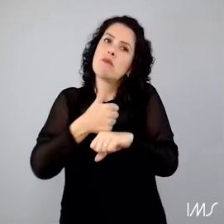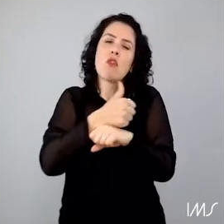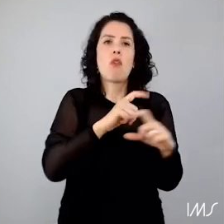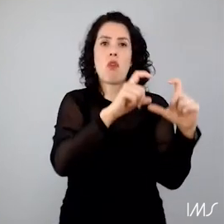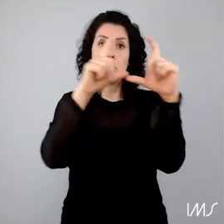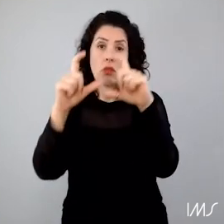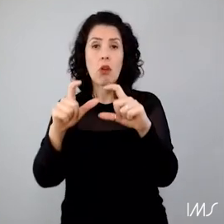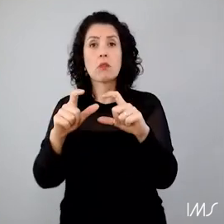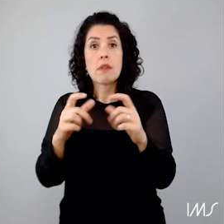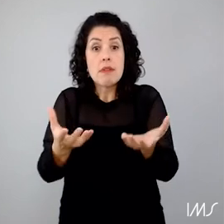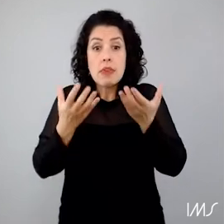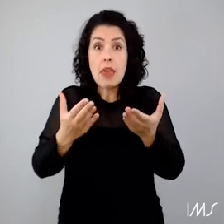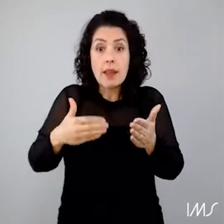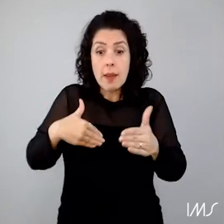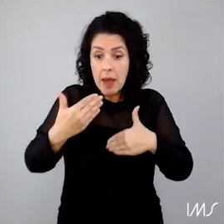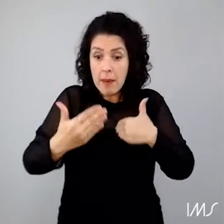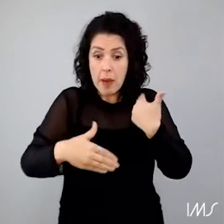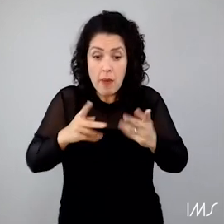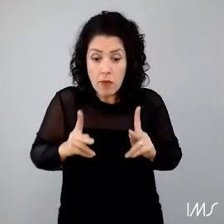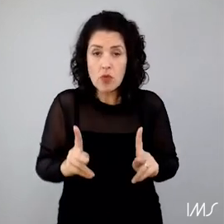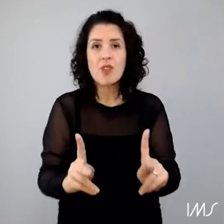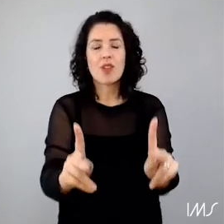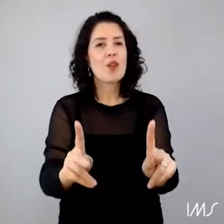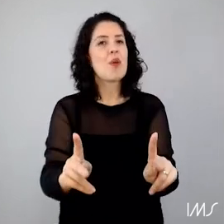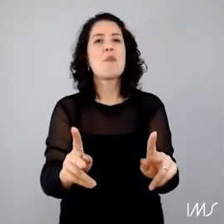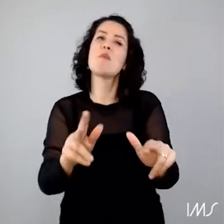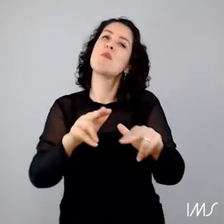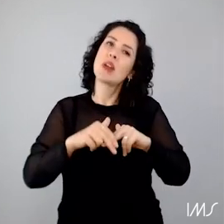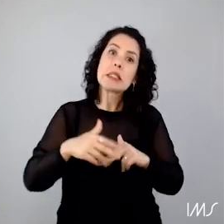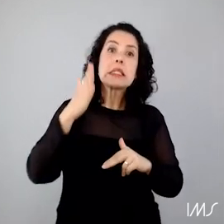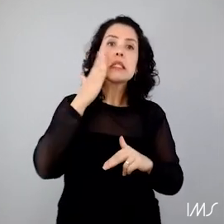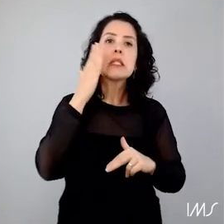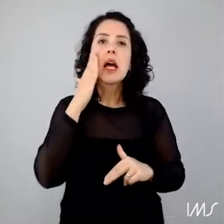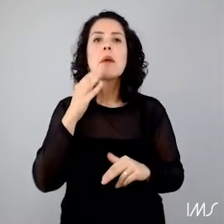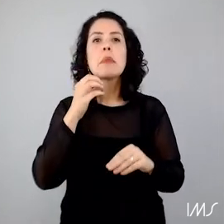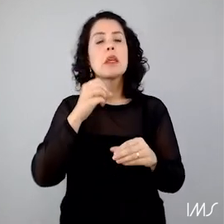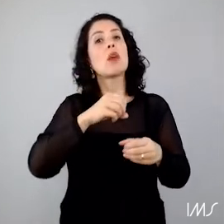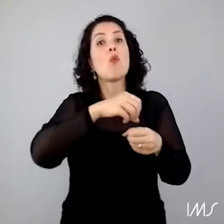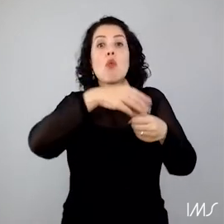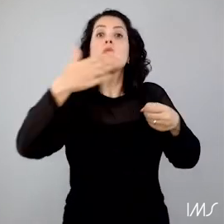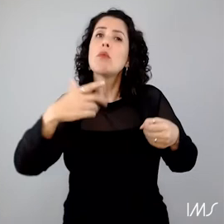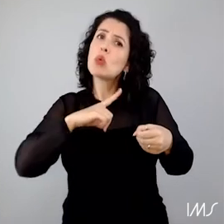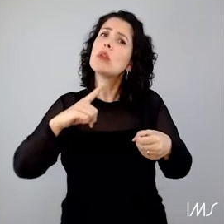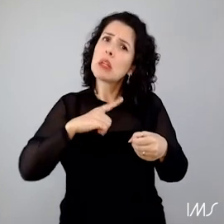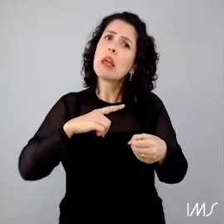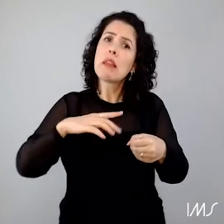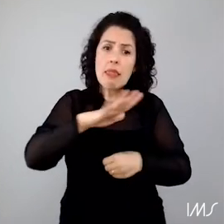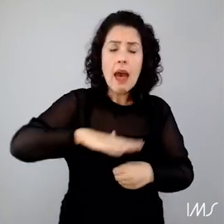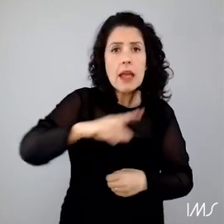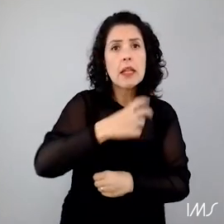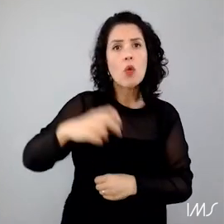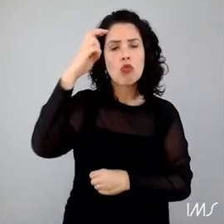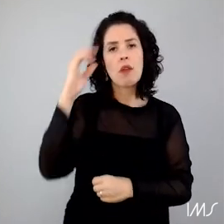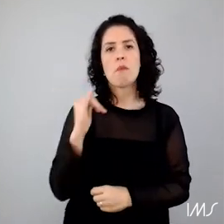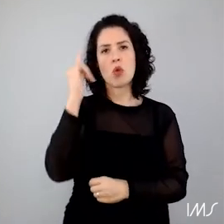poderão e deverão ter papel ainda no campo cultural. Portanto, essa relação com os arquivos é uma relação